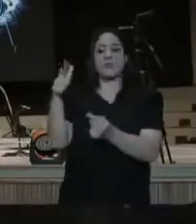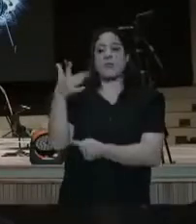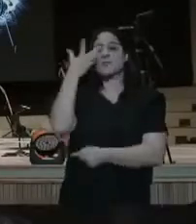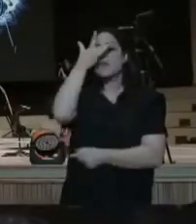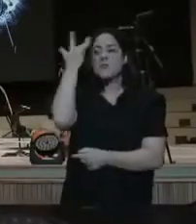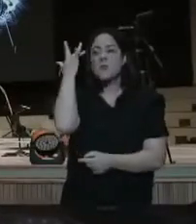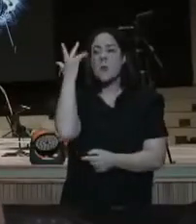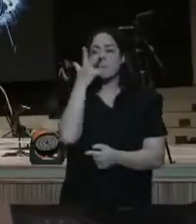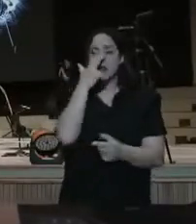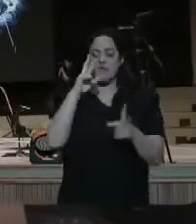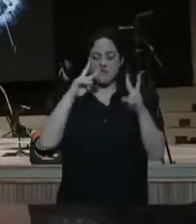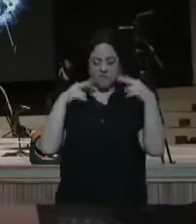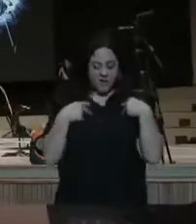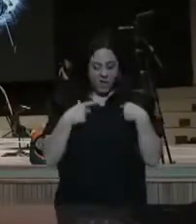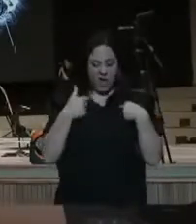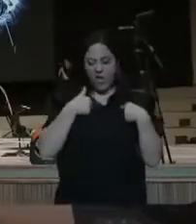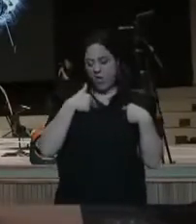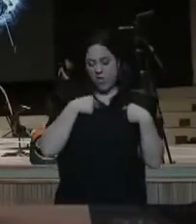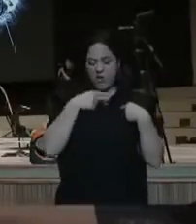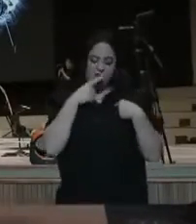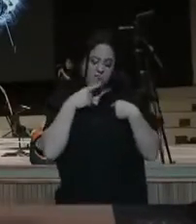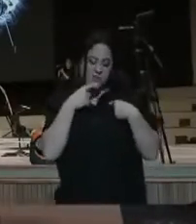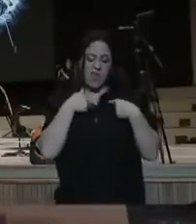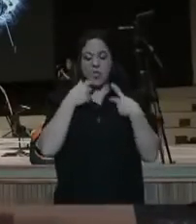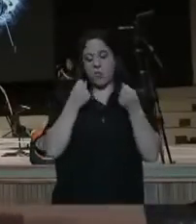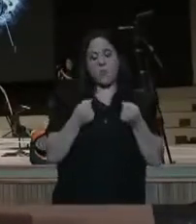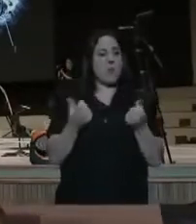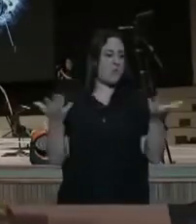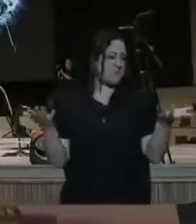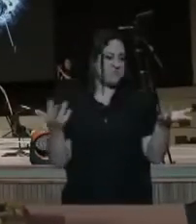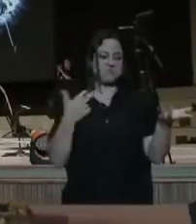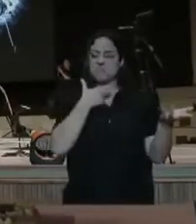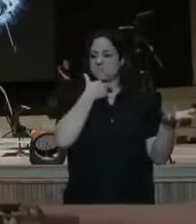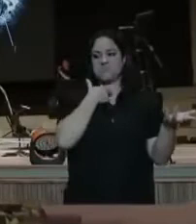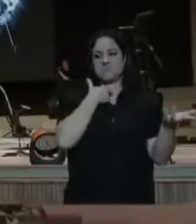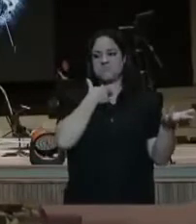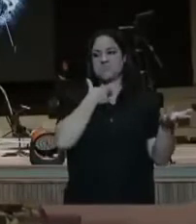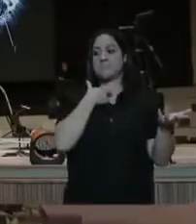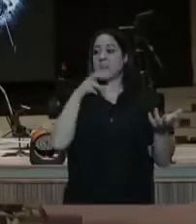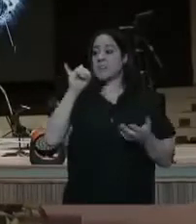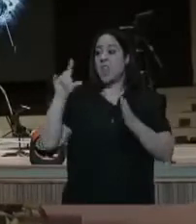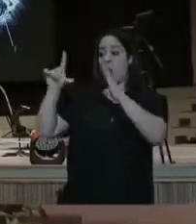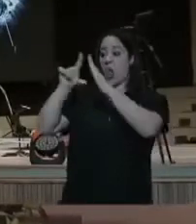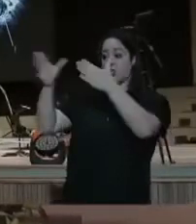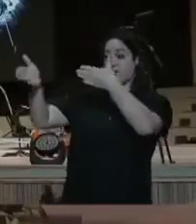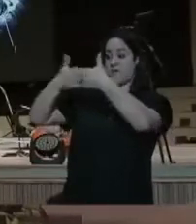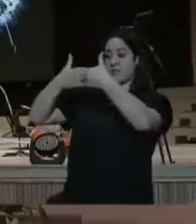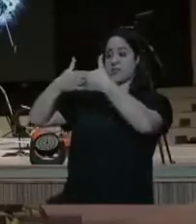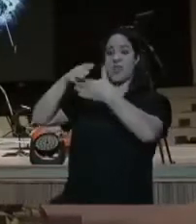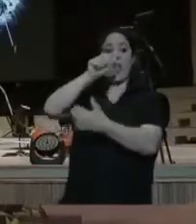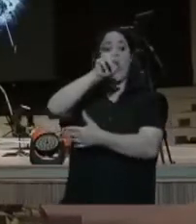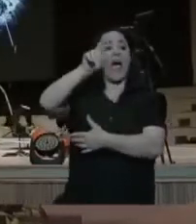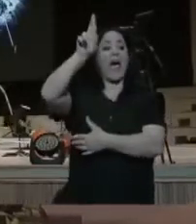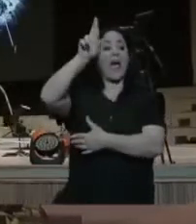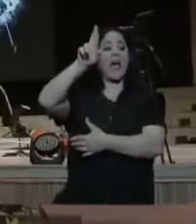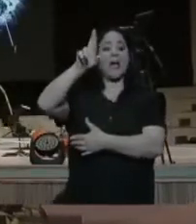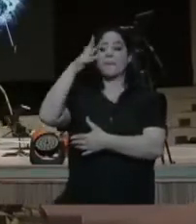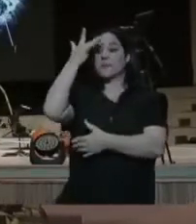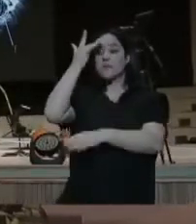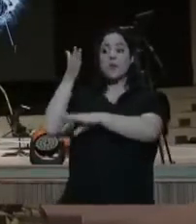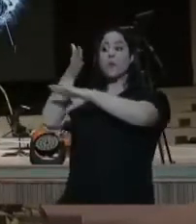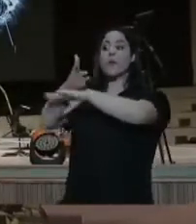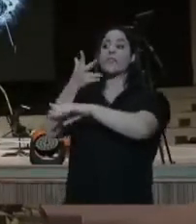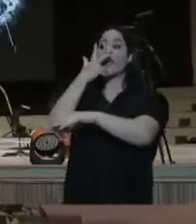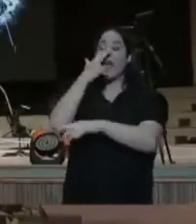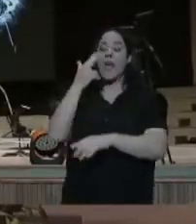têm de si mesmo disse que algumas pequenas cidades do interior maranhense se você fechar a loja botar um ar-condicionado pessoas já não entra porque ela